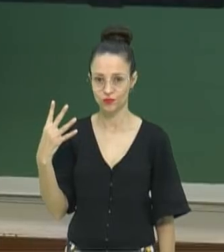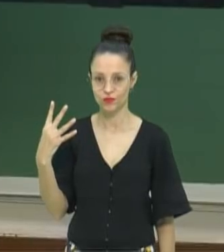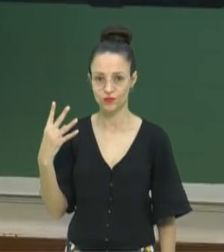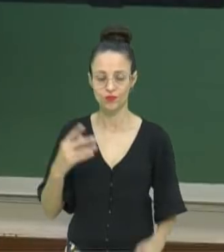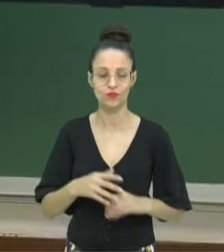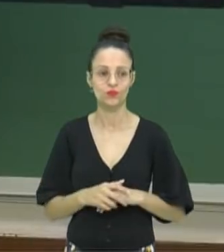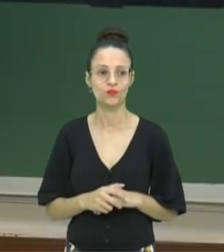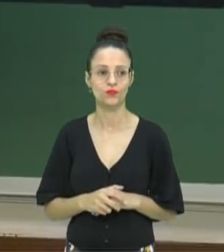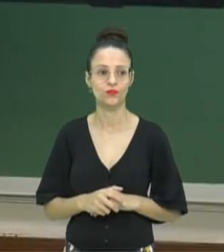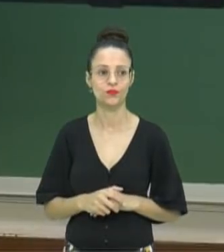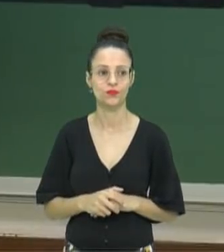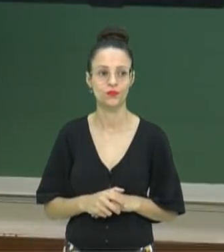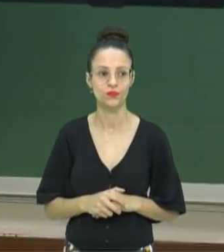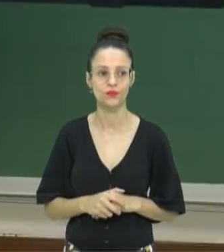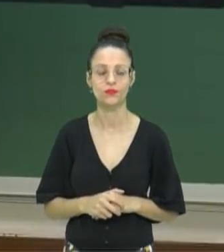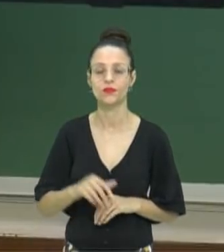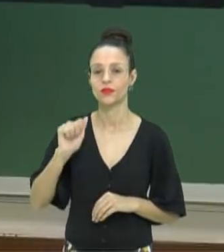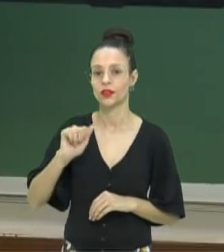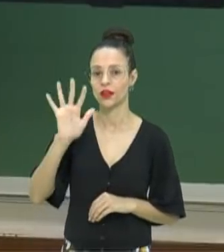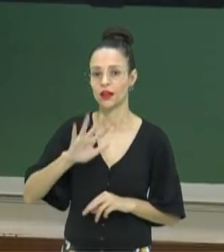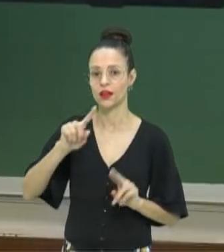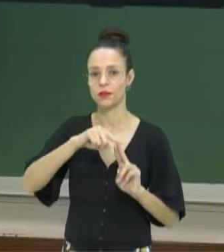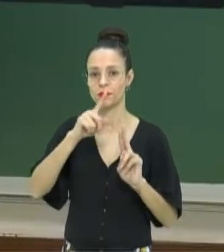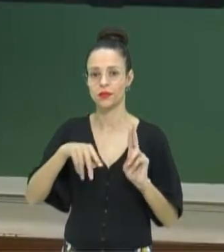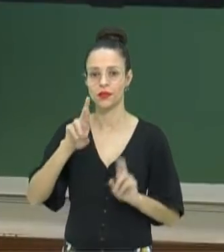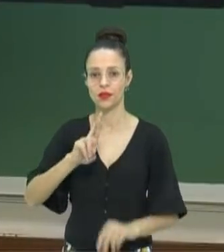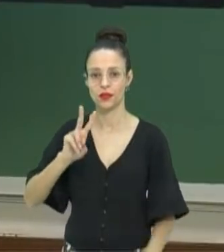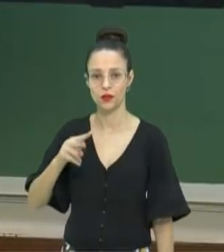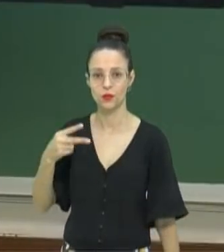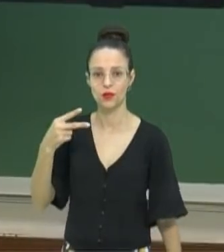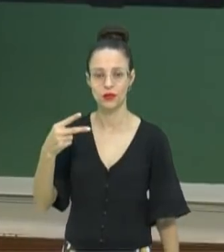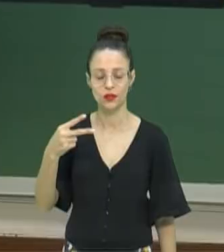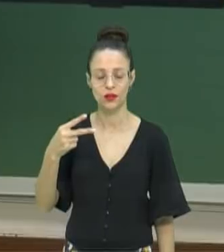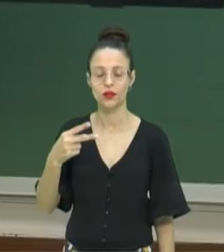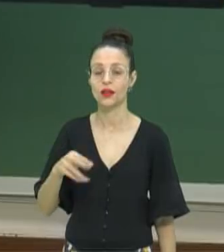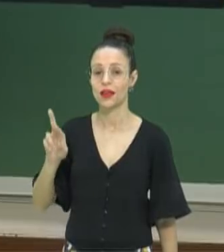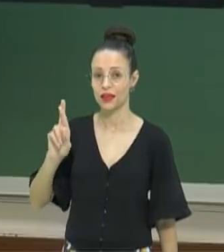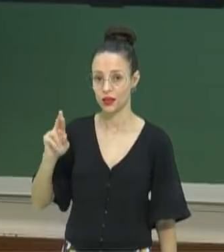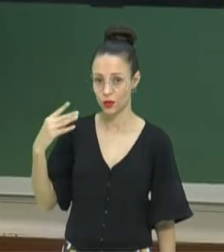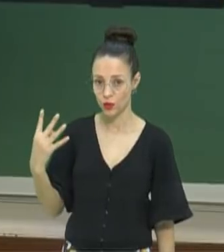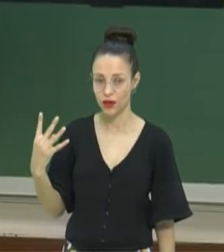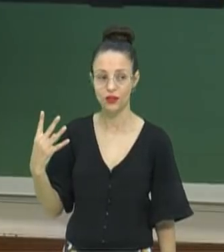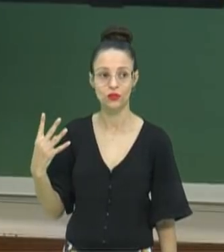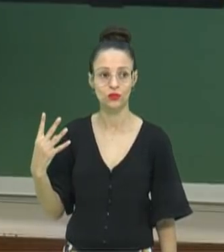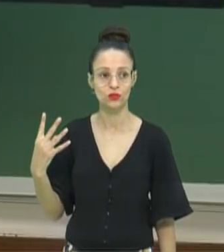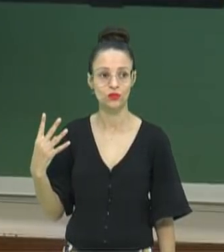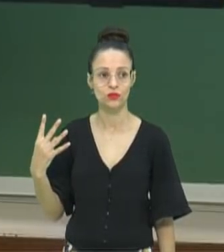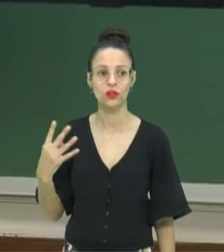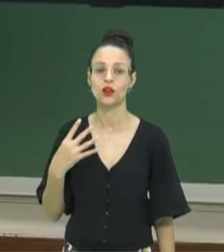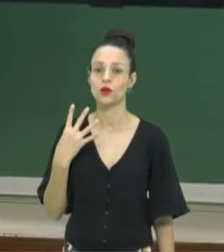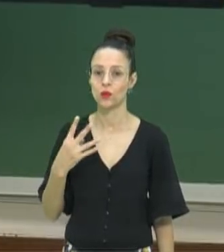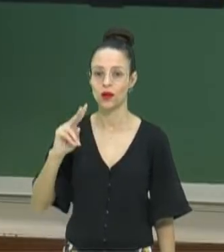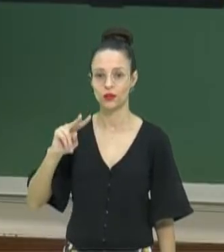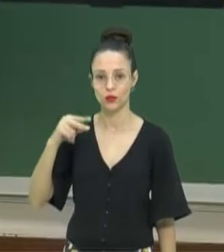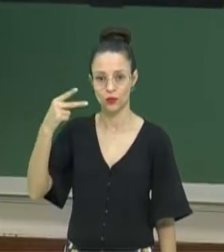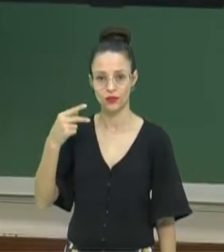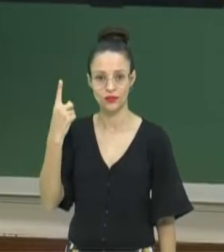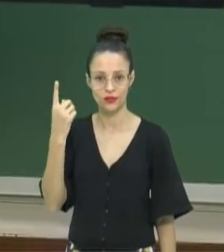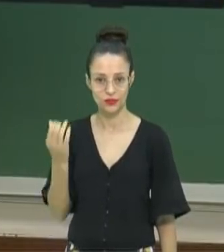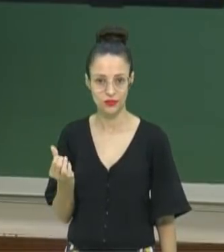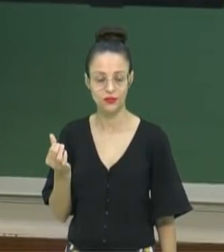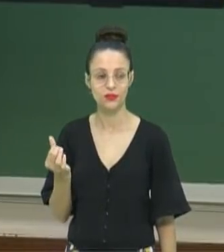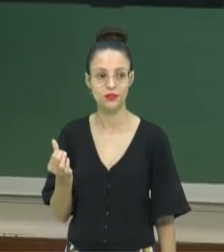raio. Então, a área vai ficar πr ao quadrado. O r é 4. Então, 4 ao quadrado,